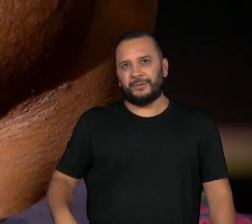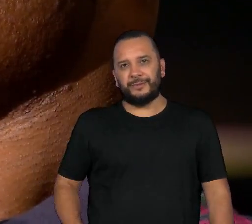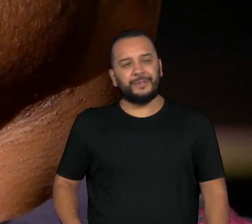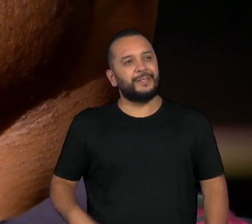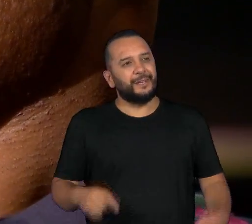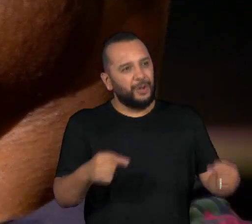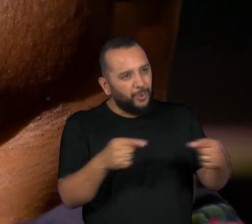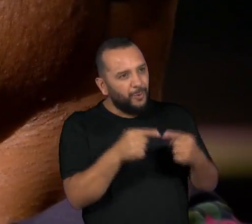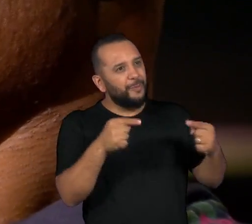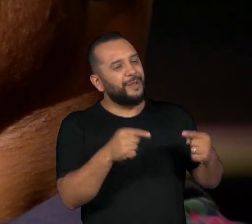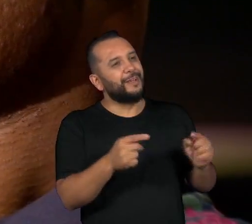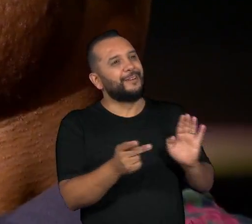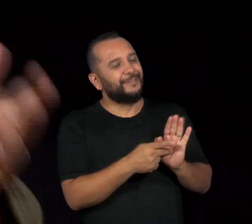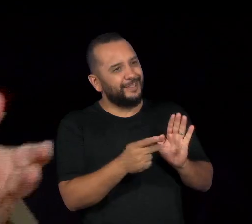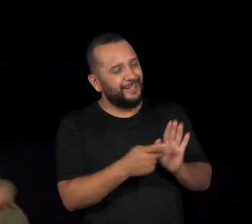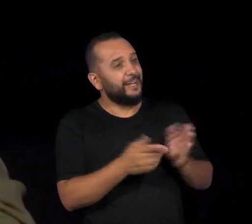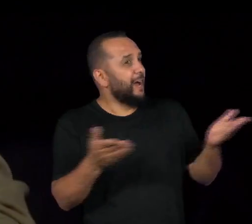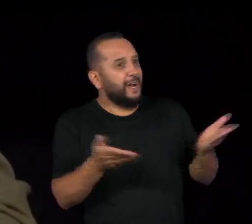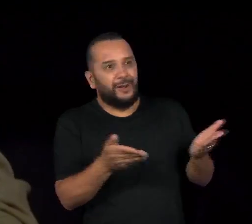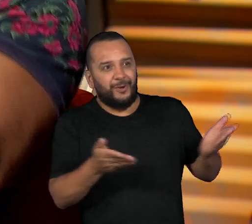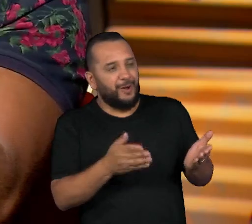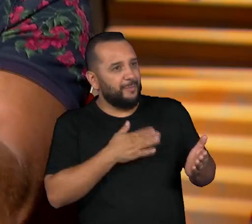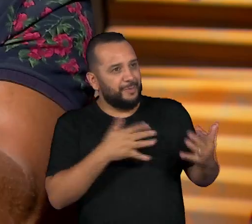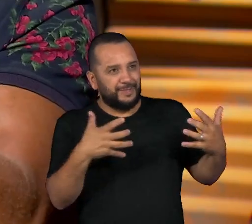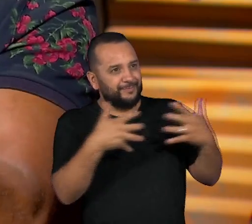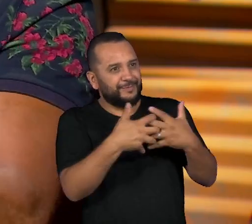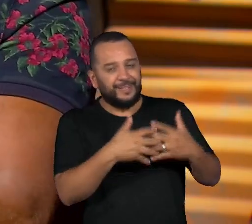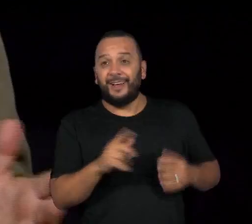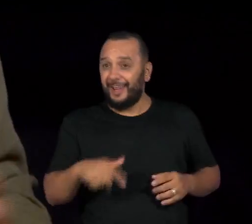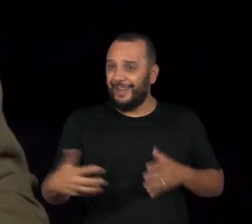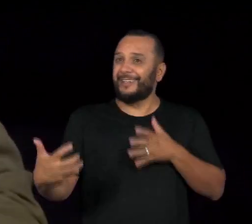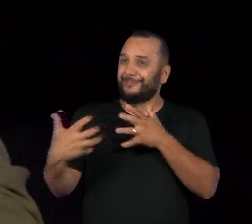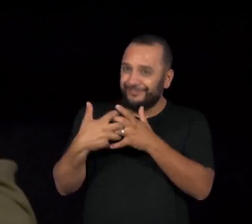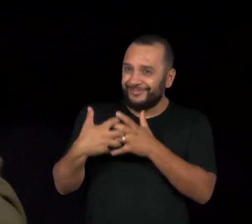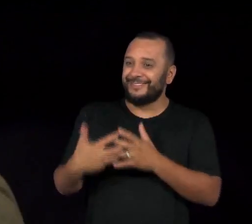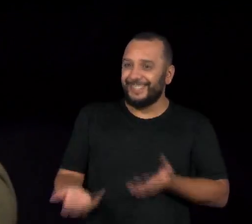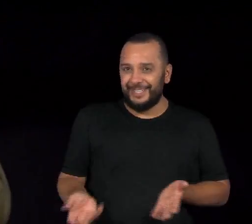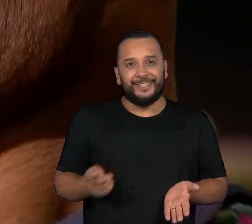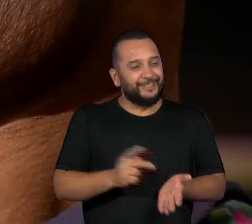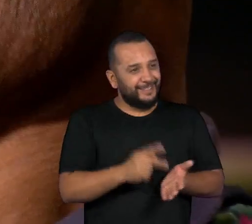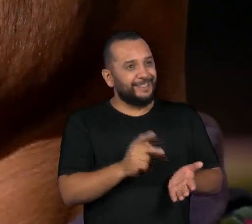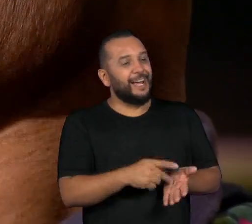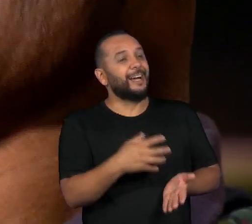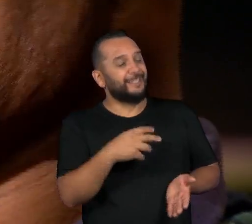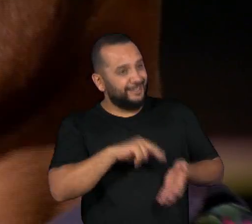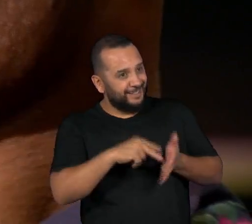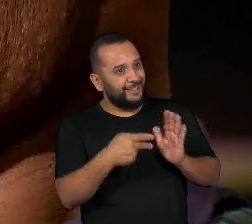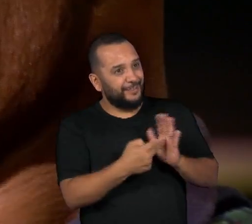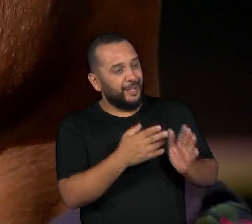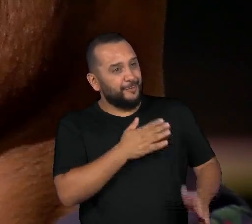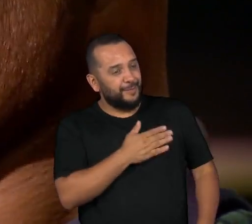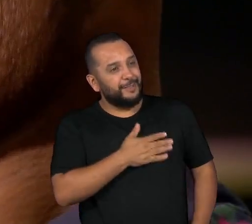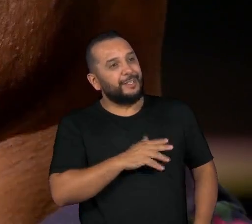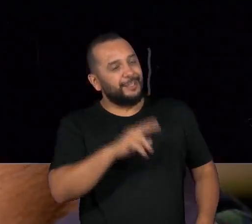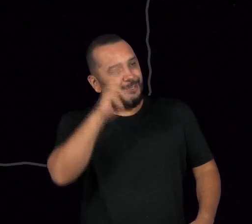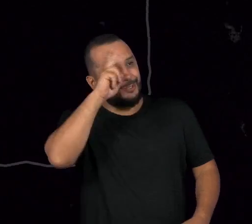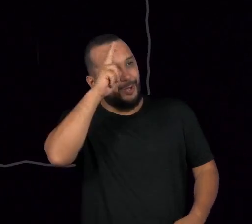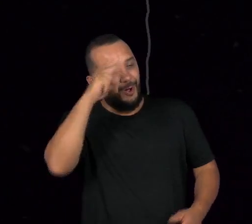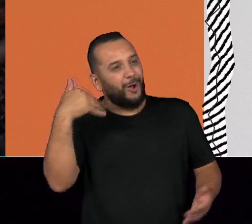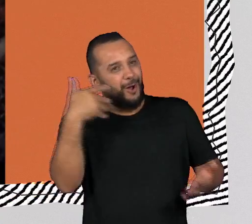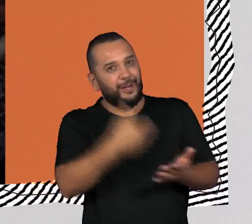né? Agora, para mim... As conexões, né? Agora faz muito mais sentido conhecendo essa história,